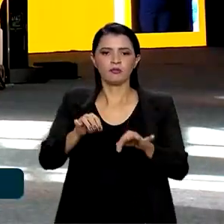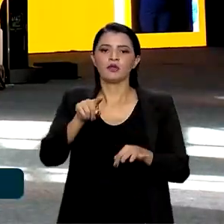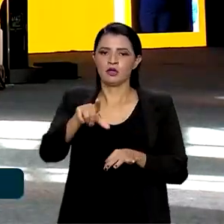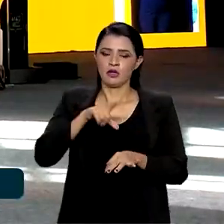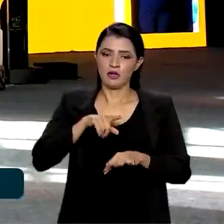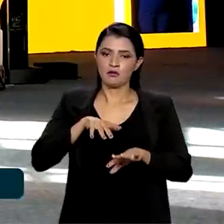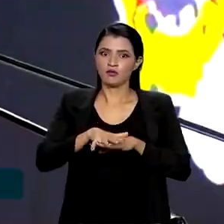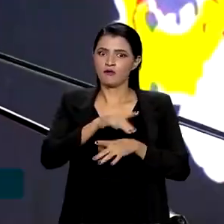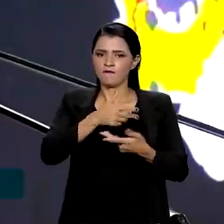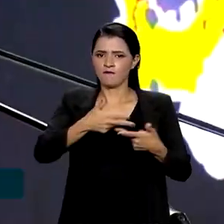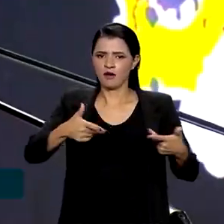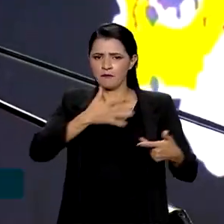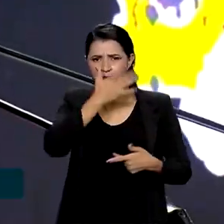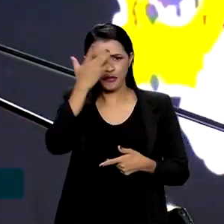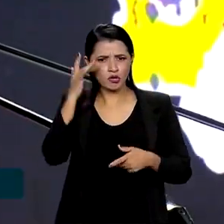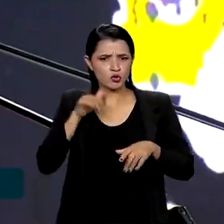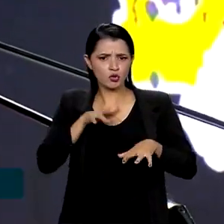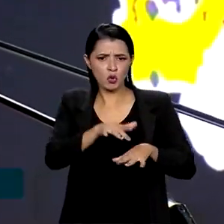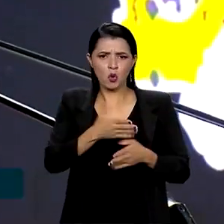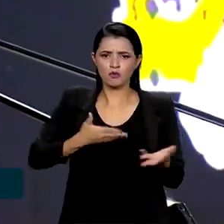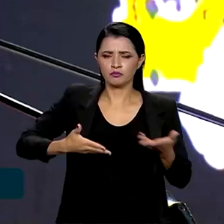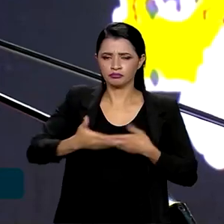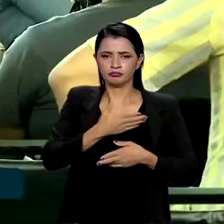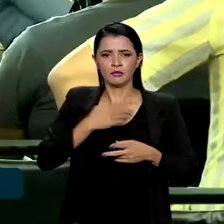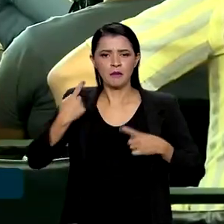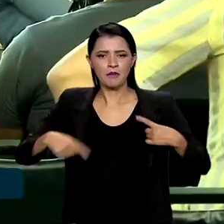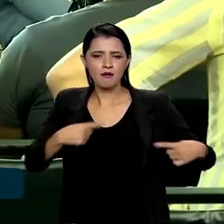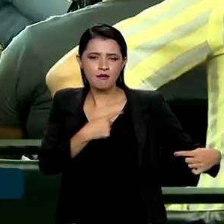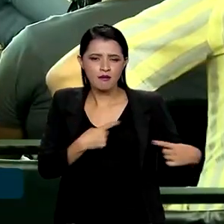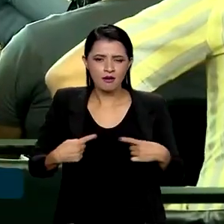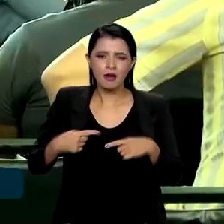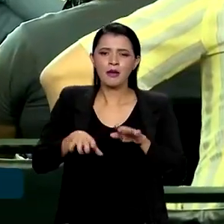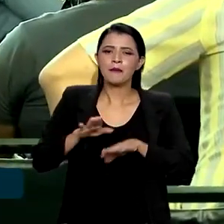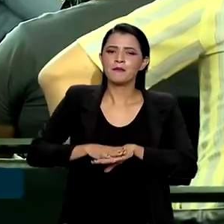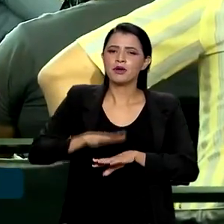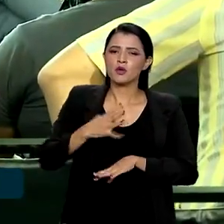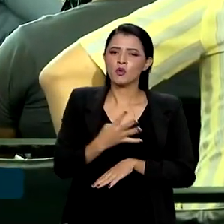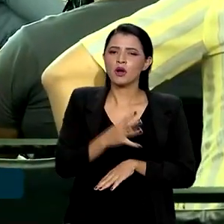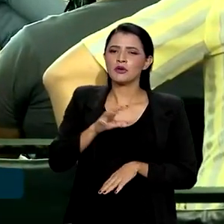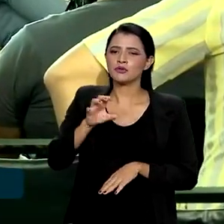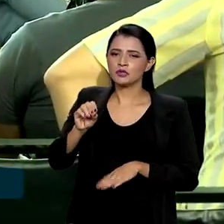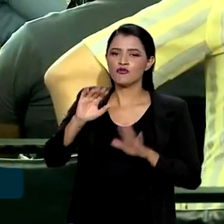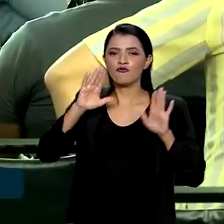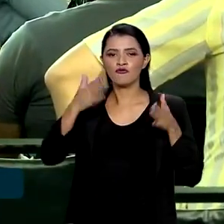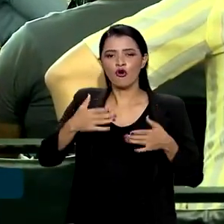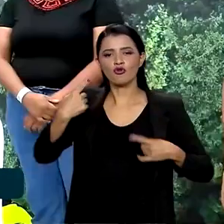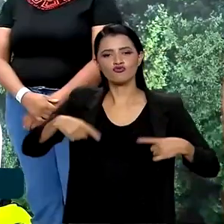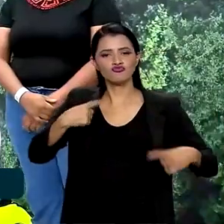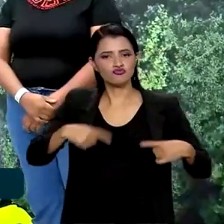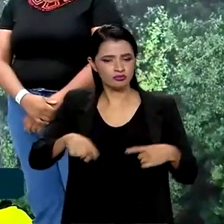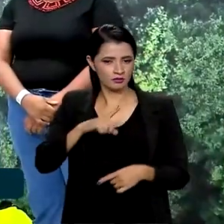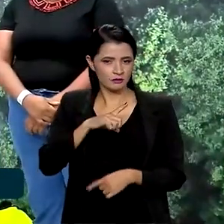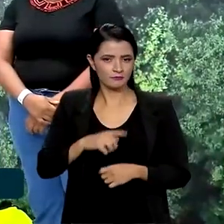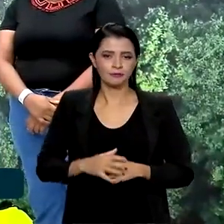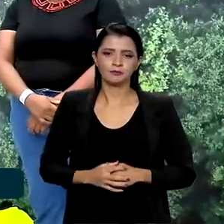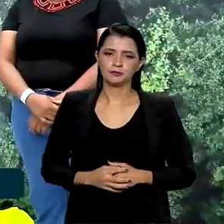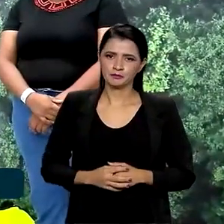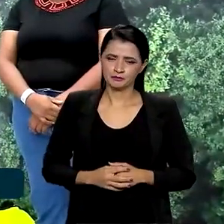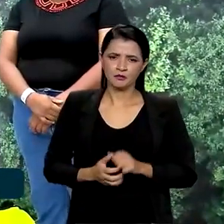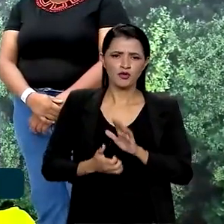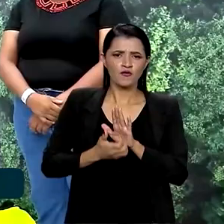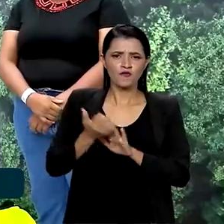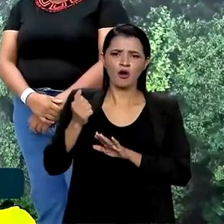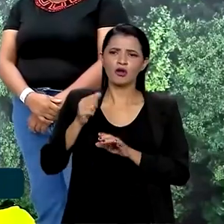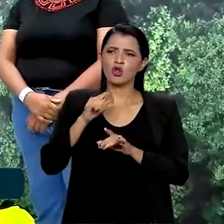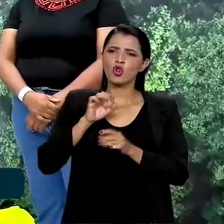público diverso que se revezava em plenárias e mais de 400 fóruns de discussão. Muitos vieram